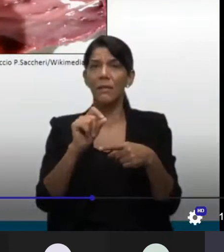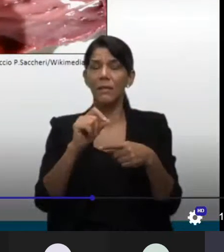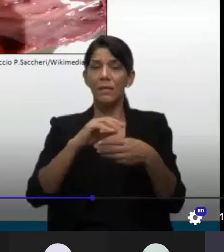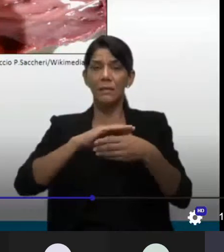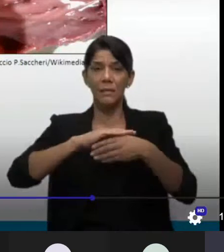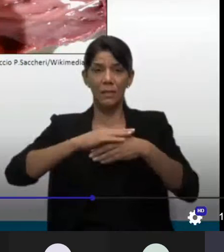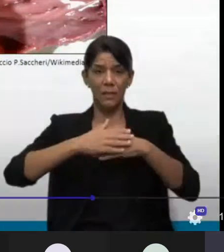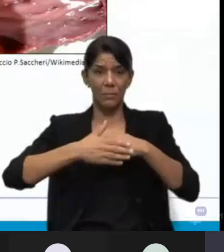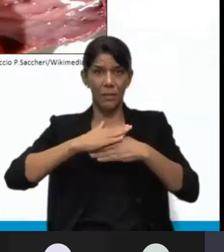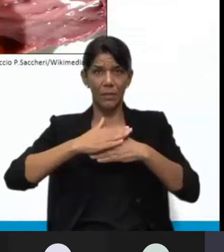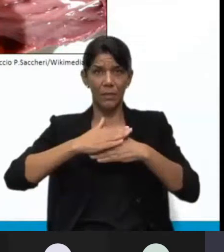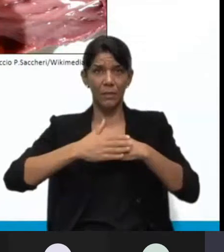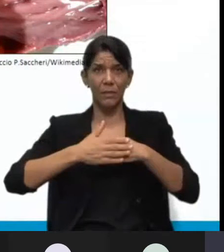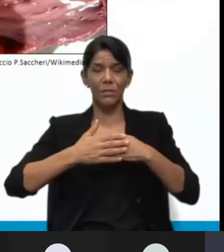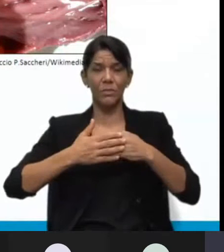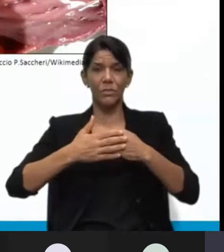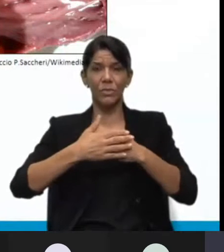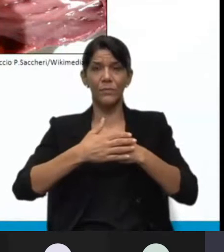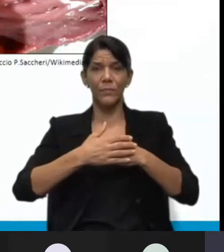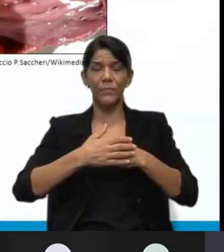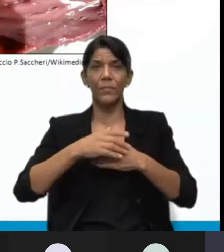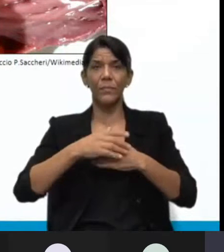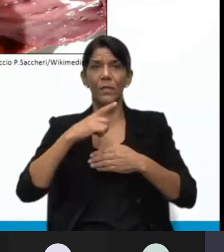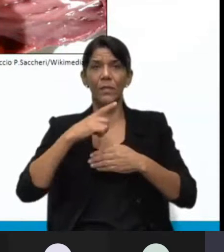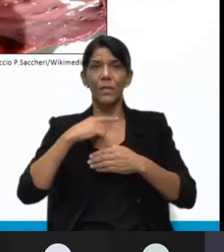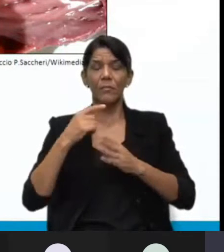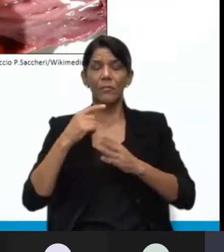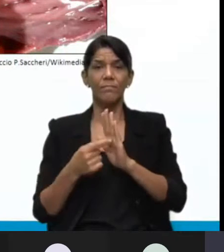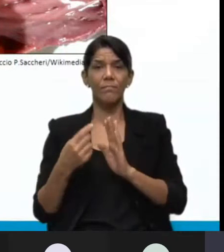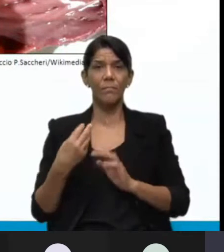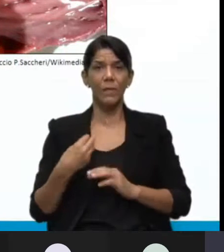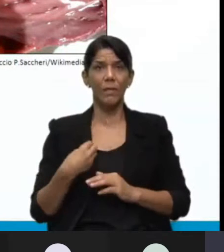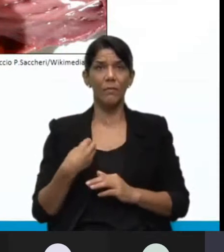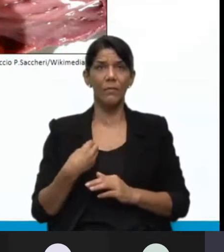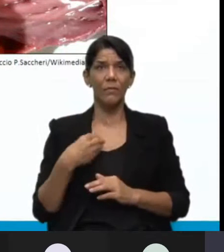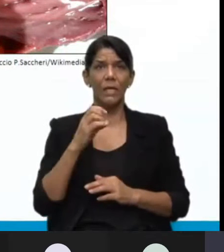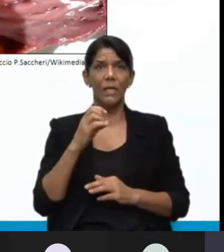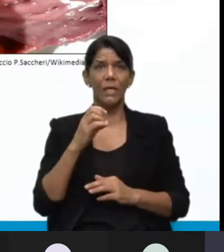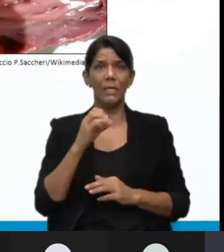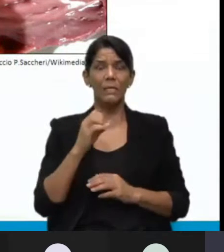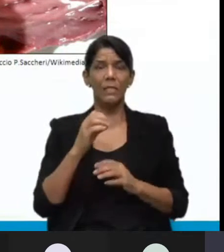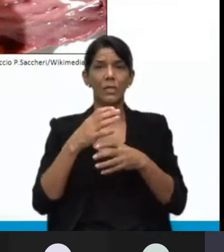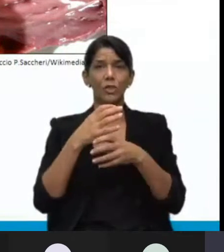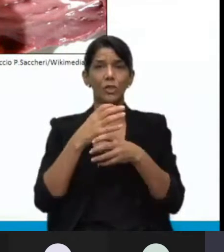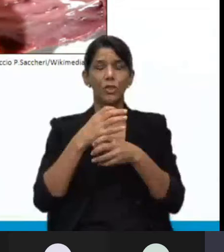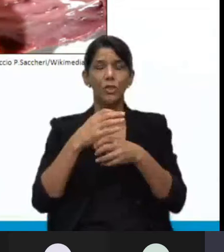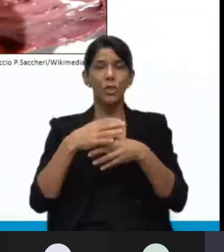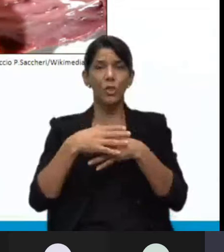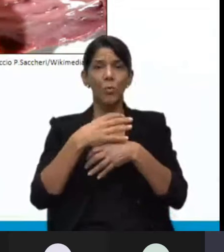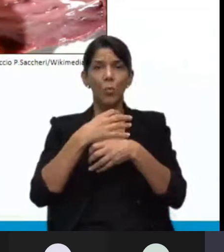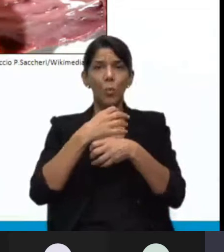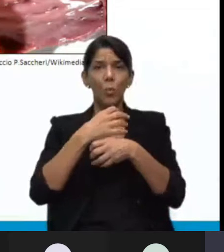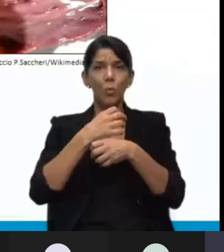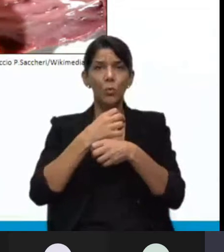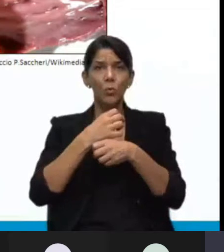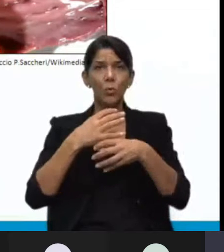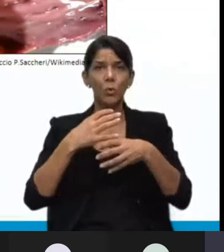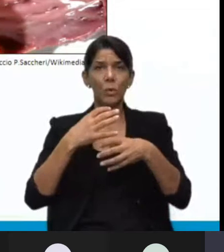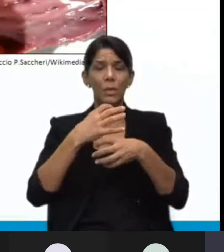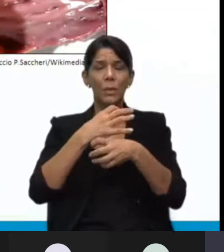nessa parede, nessa porção mais anterior, a presença de cristas musculares que nós chamamos de